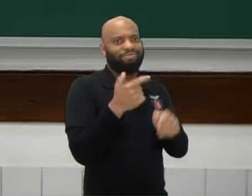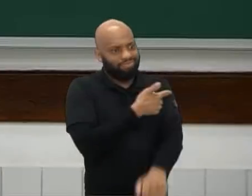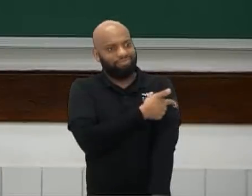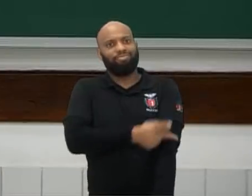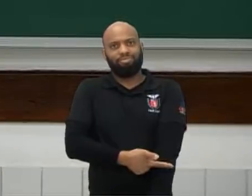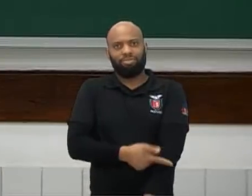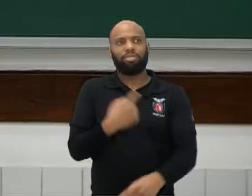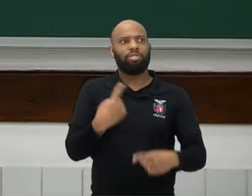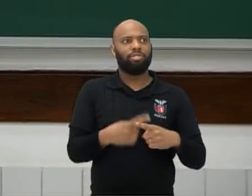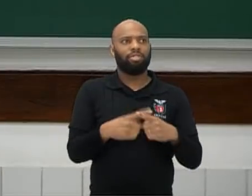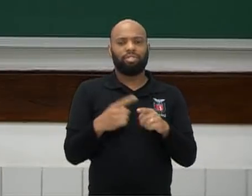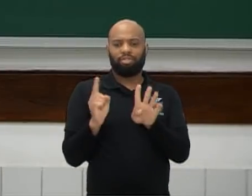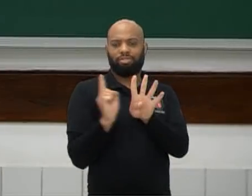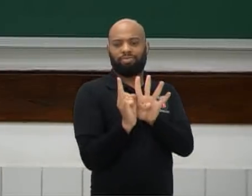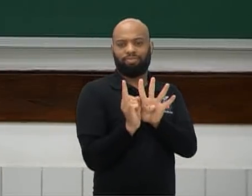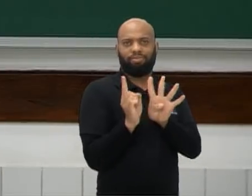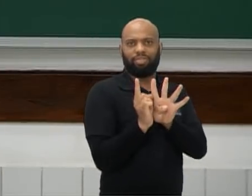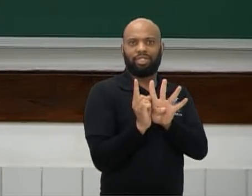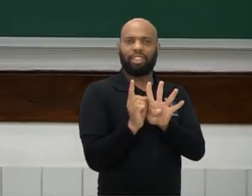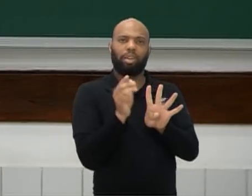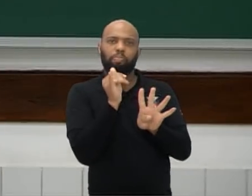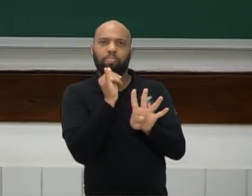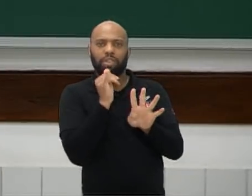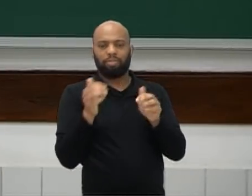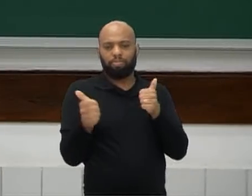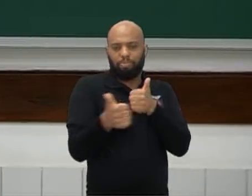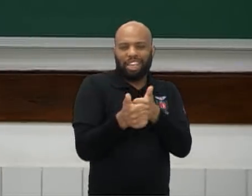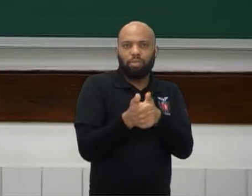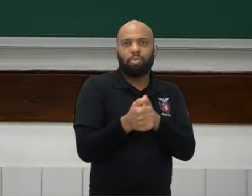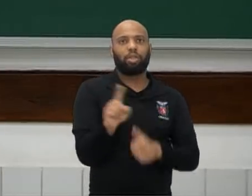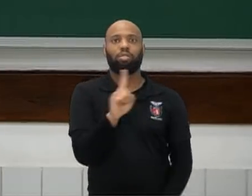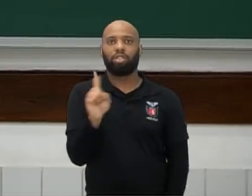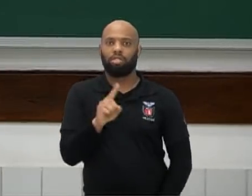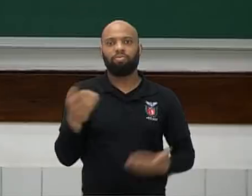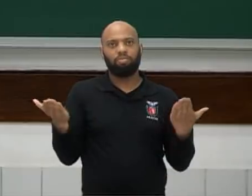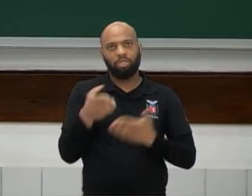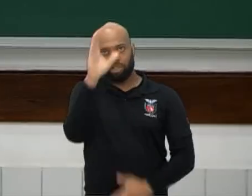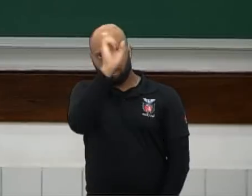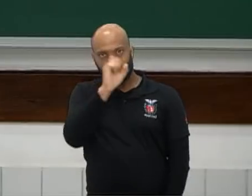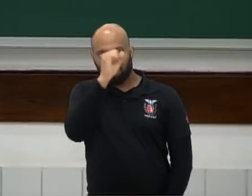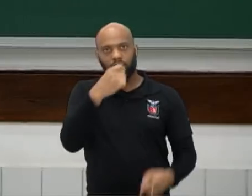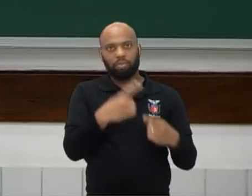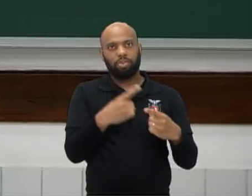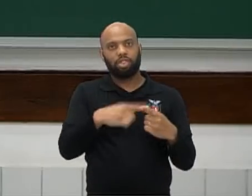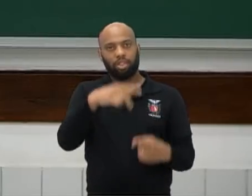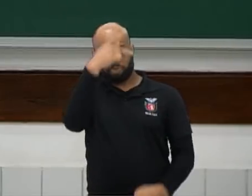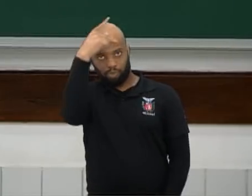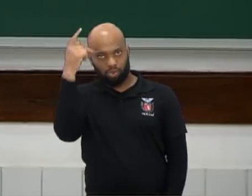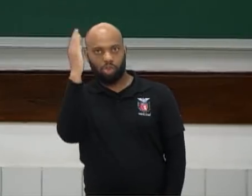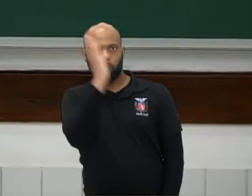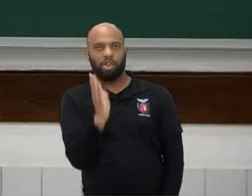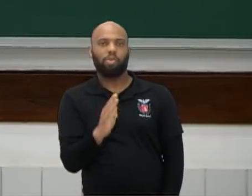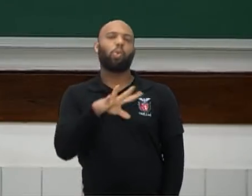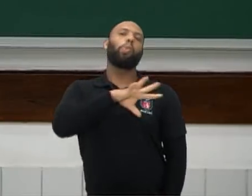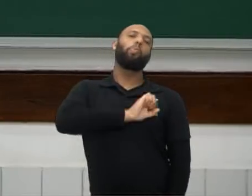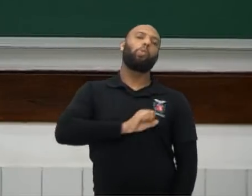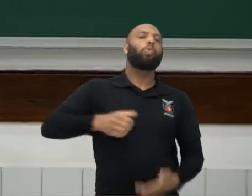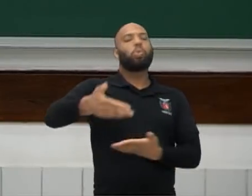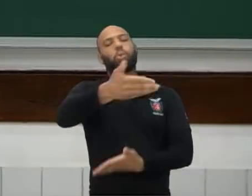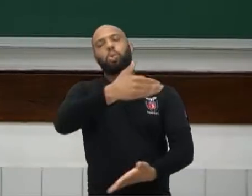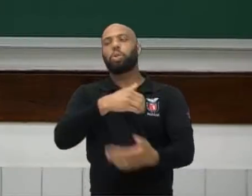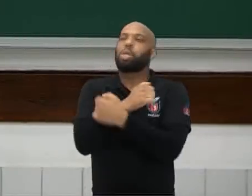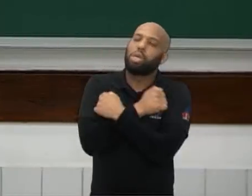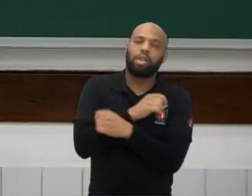educação. Você nunca fica amontoado. E a gente está aprendendo isso nas duras penas. O brasileiro é muito amoroso, então ele gosta de ficar grudado,